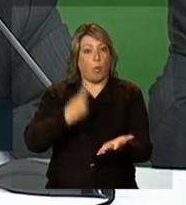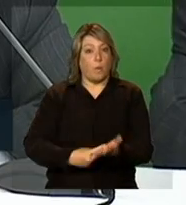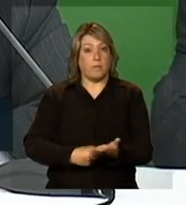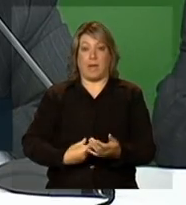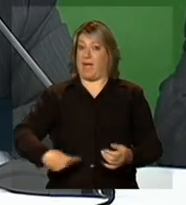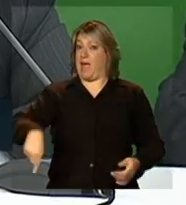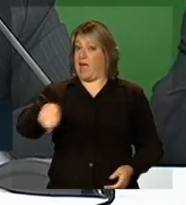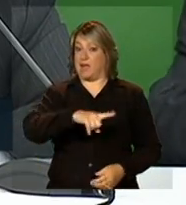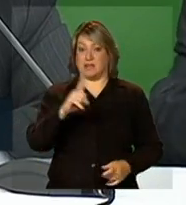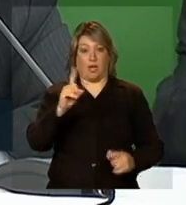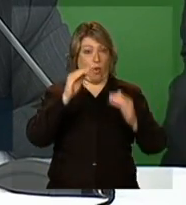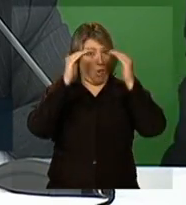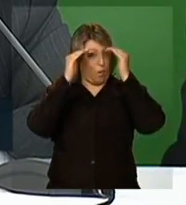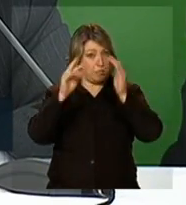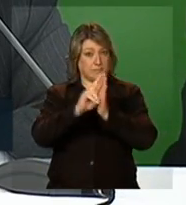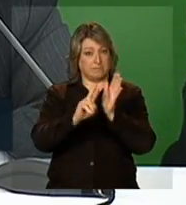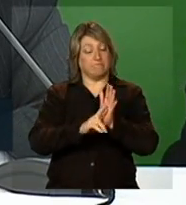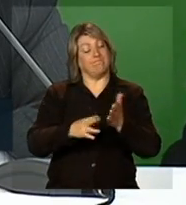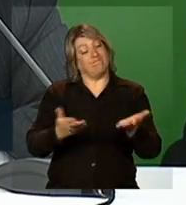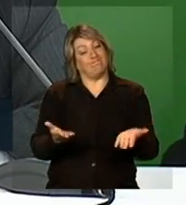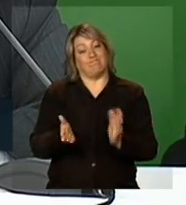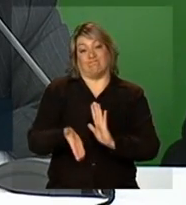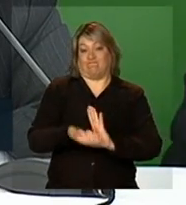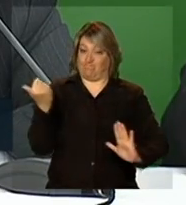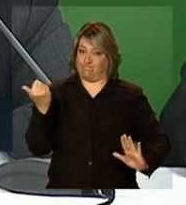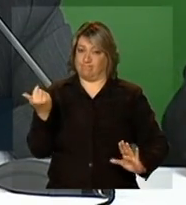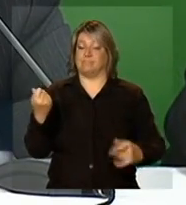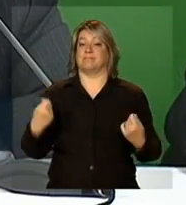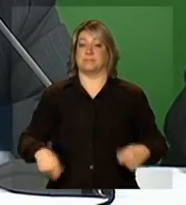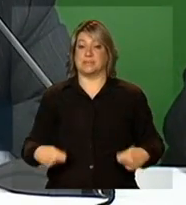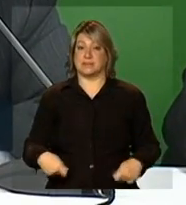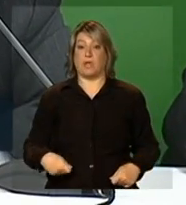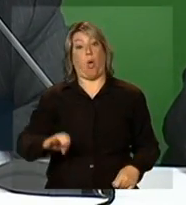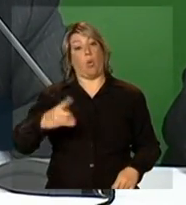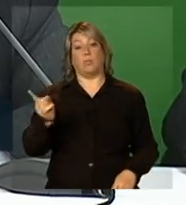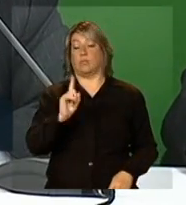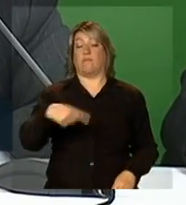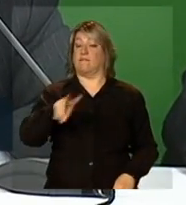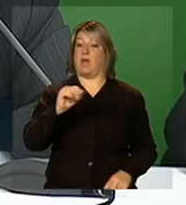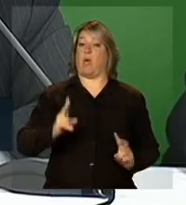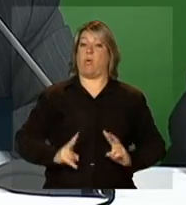que não cumprirem, infelizmente, vão ter que sair. Ou não vão continuar.